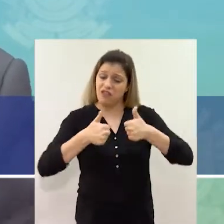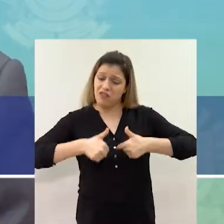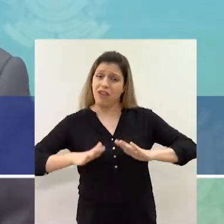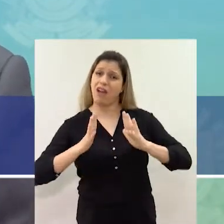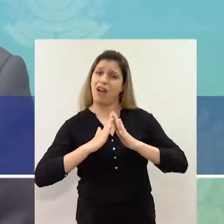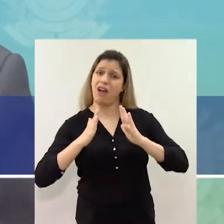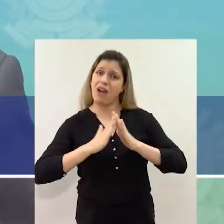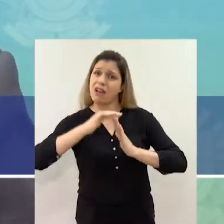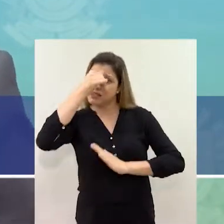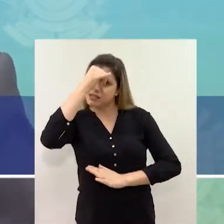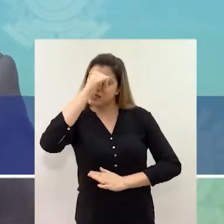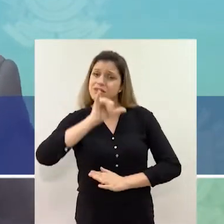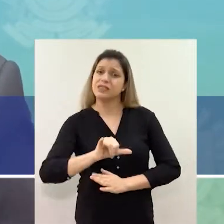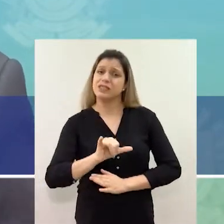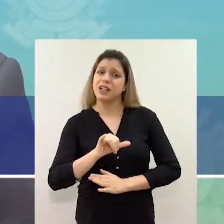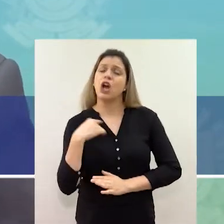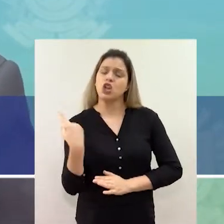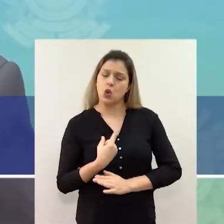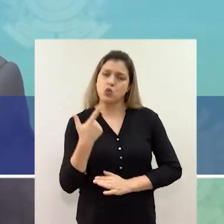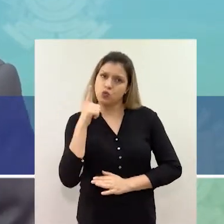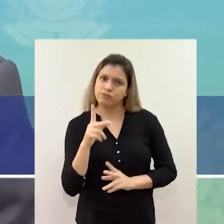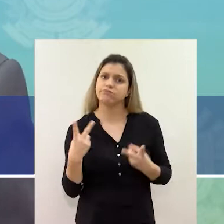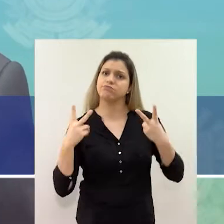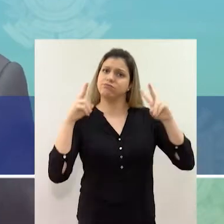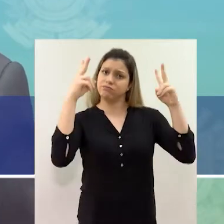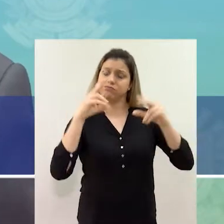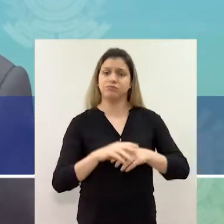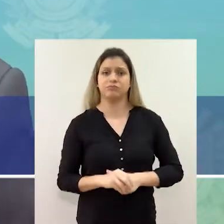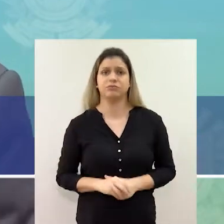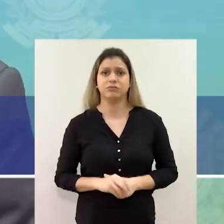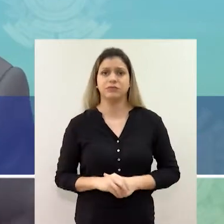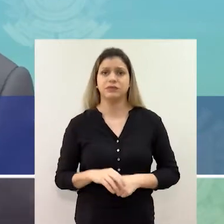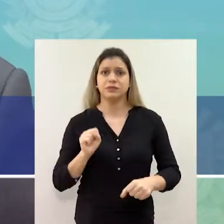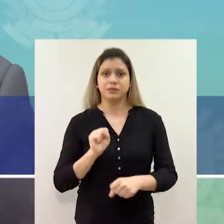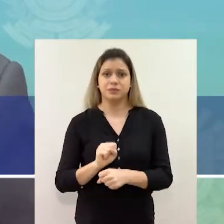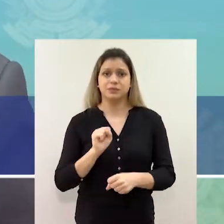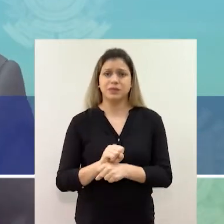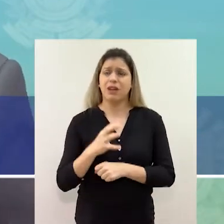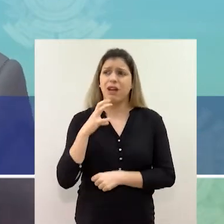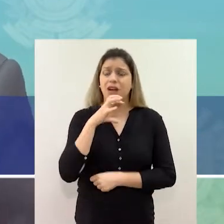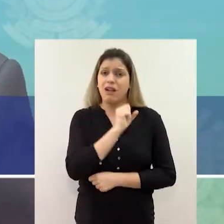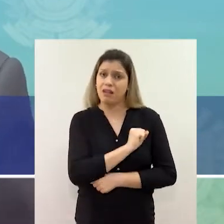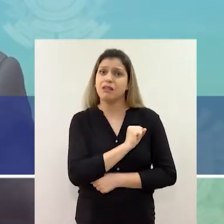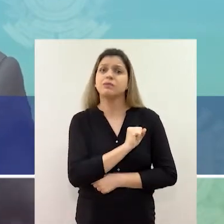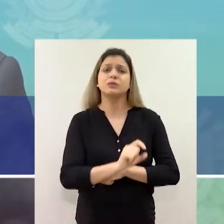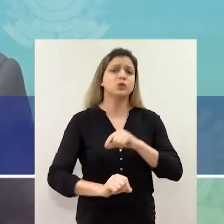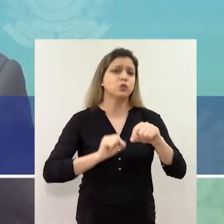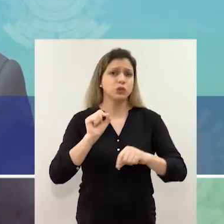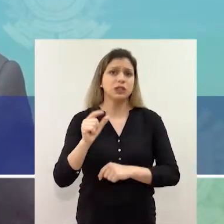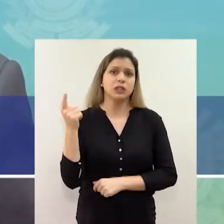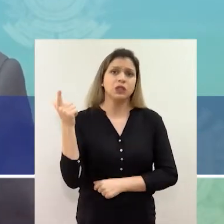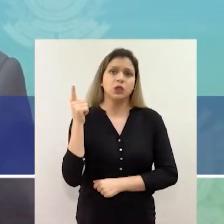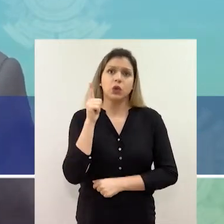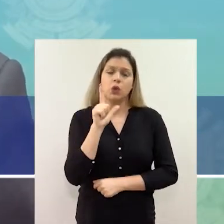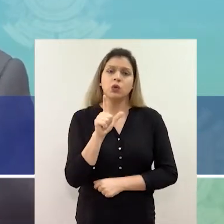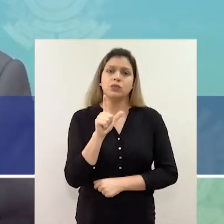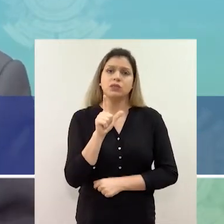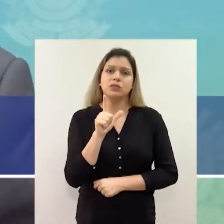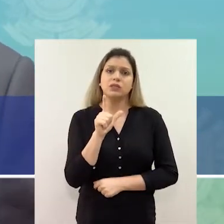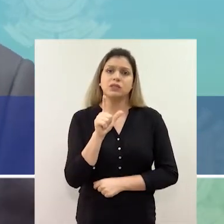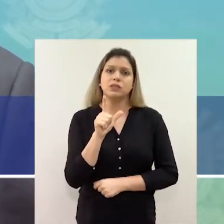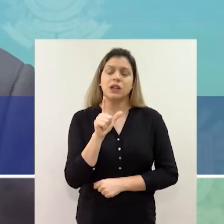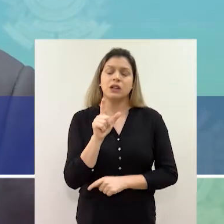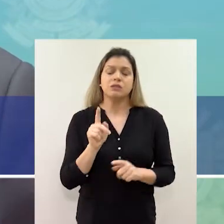casa e investir nessa prevenção, que eu não tenho dúvida que nós vamos vencer. Eu espero isso, que num espaço curto de tempo a gente alcance